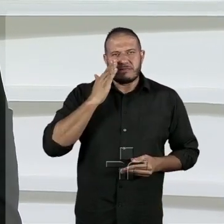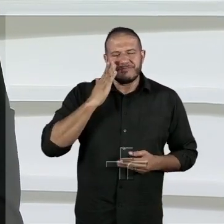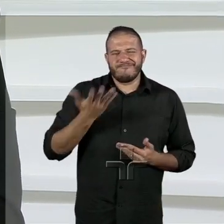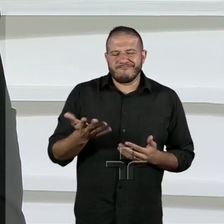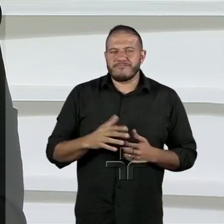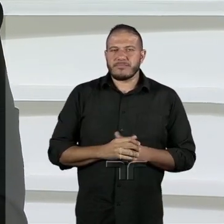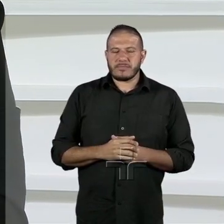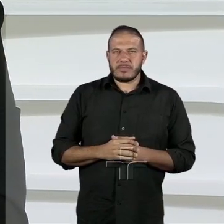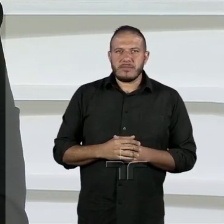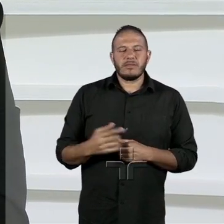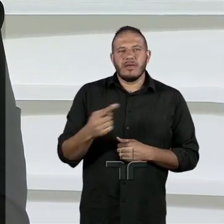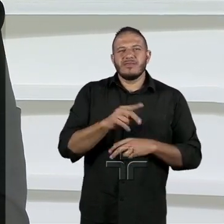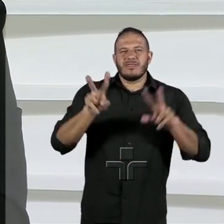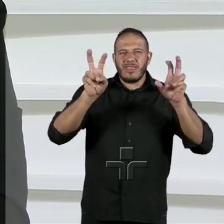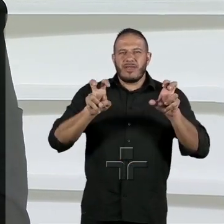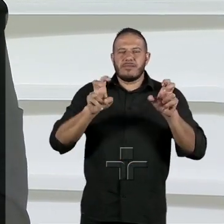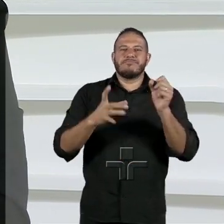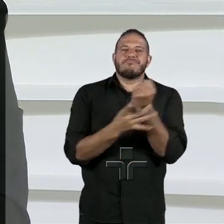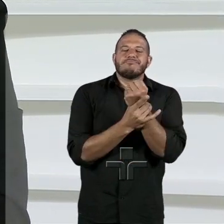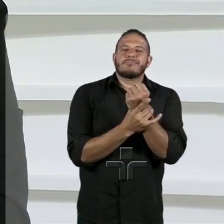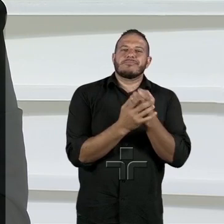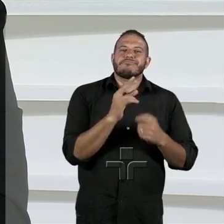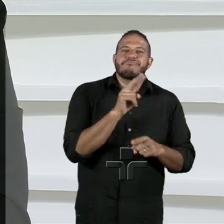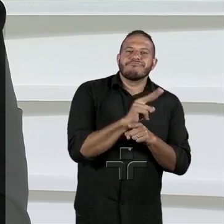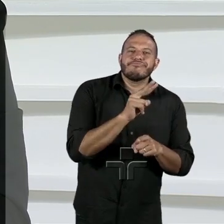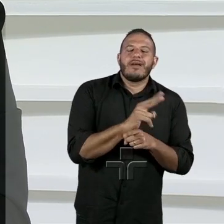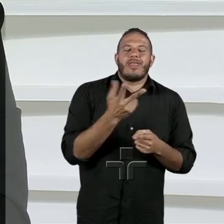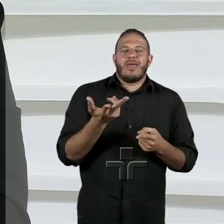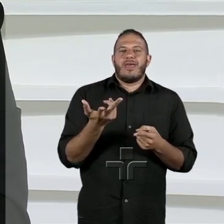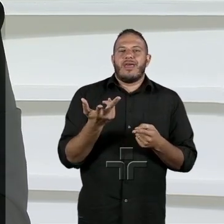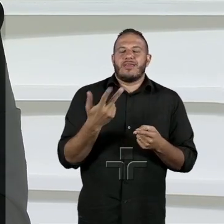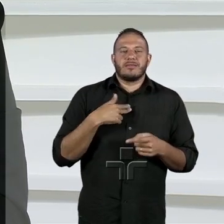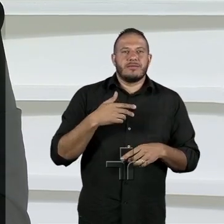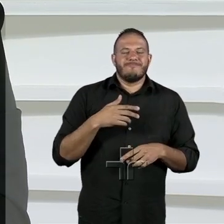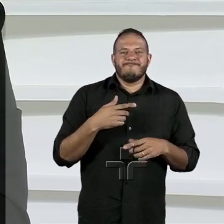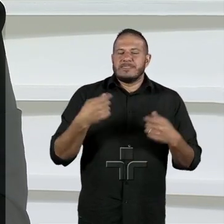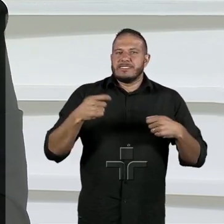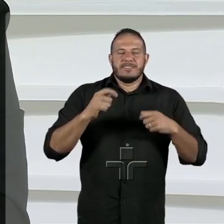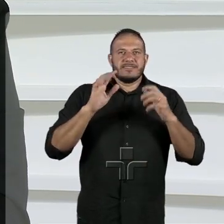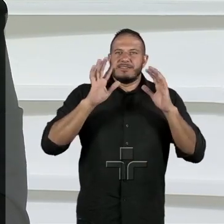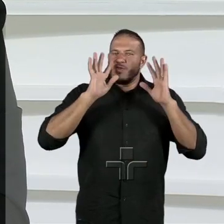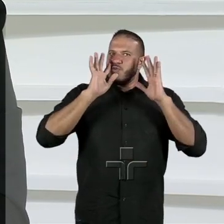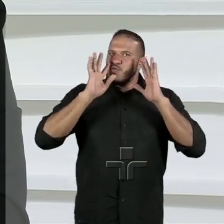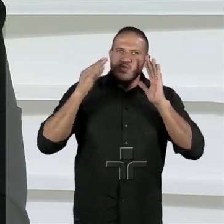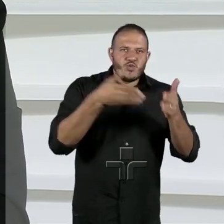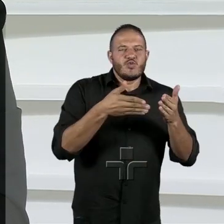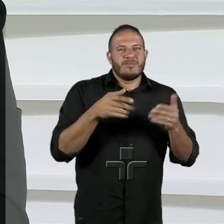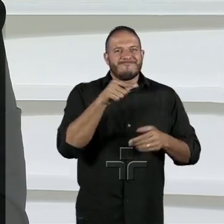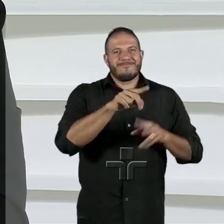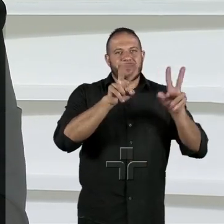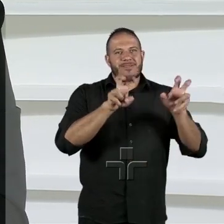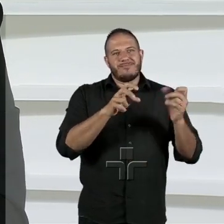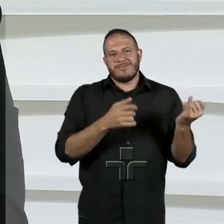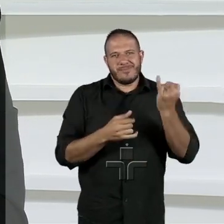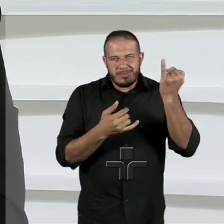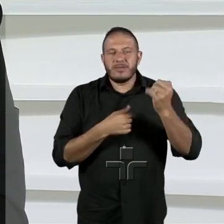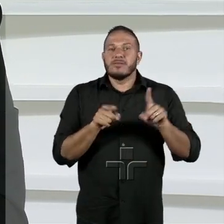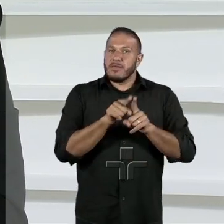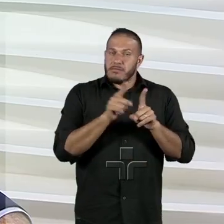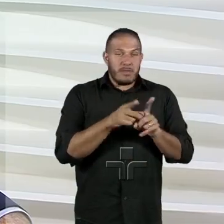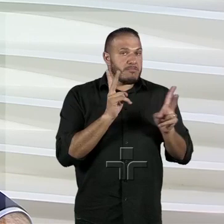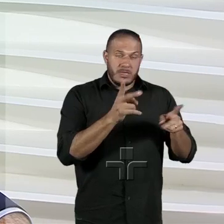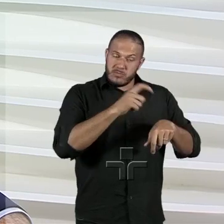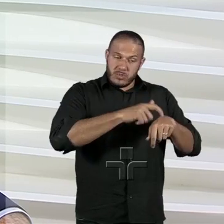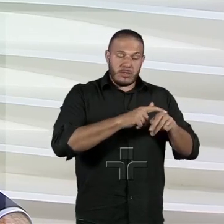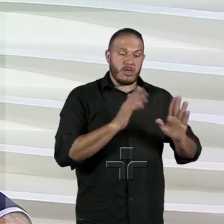esse tema da segurança se tornou ainda mais inescapável, né? Na mesma época, um